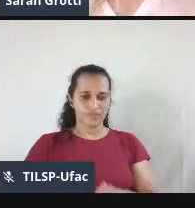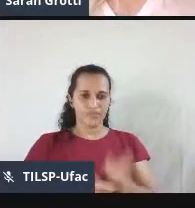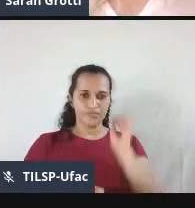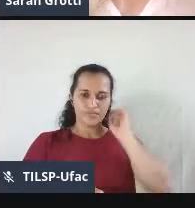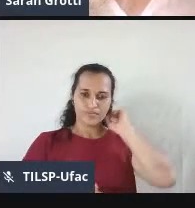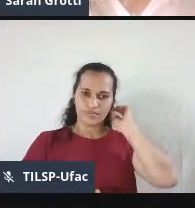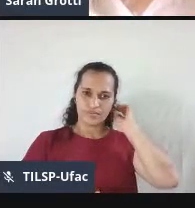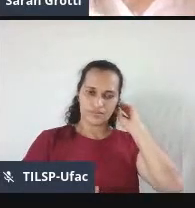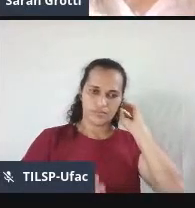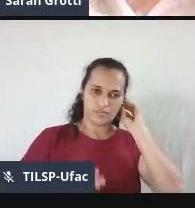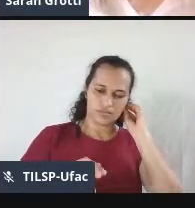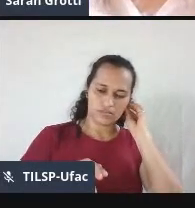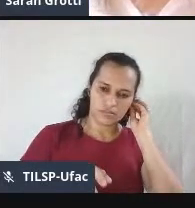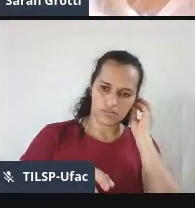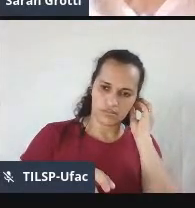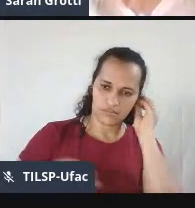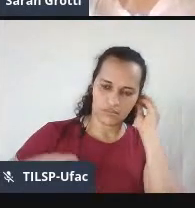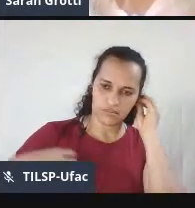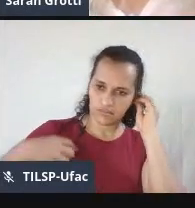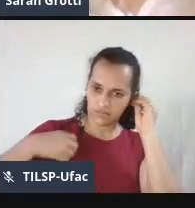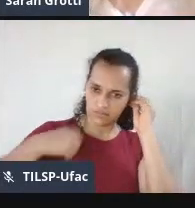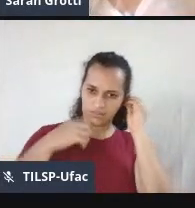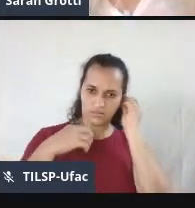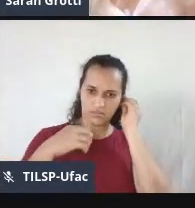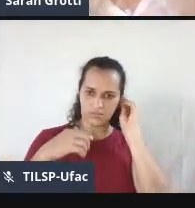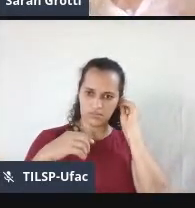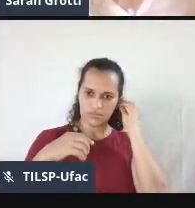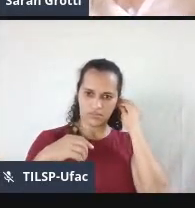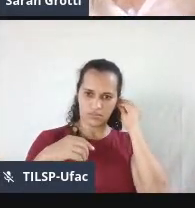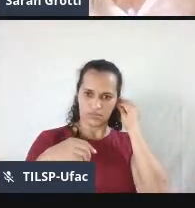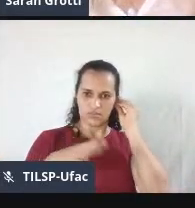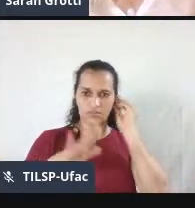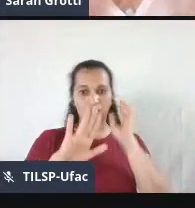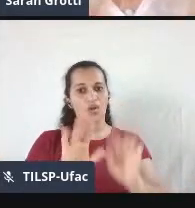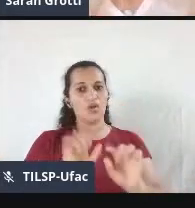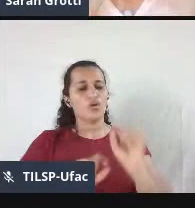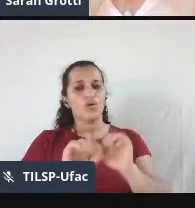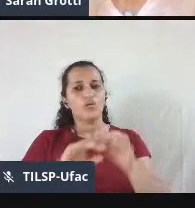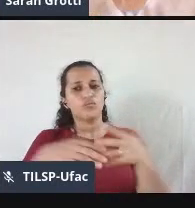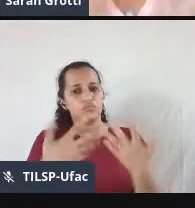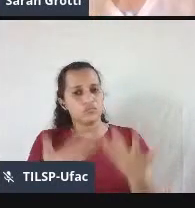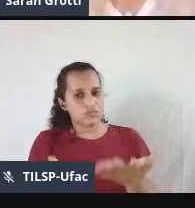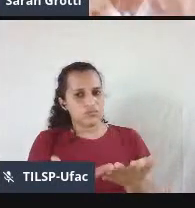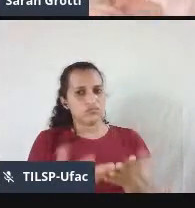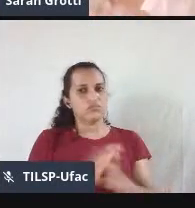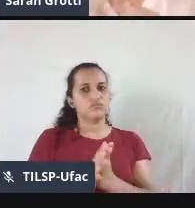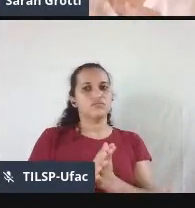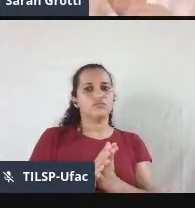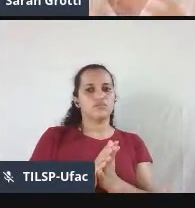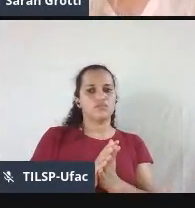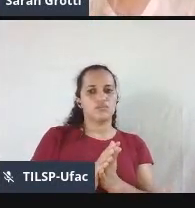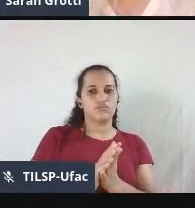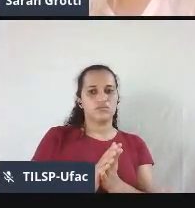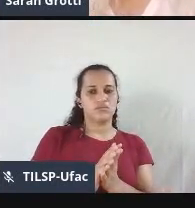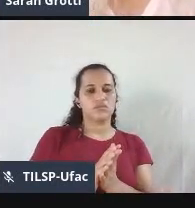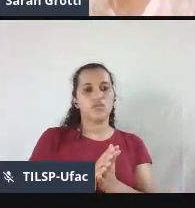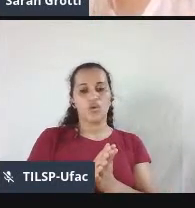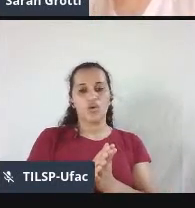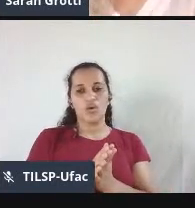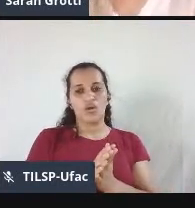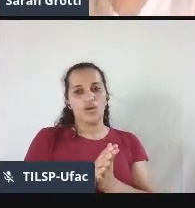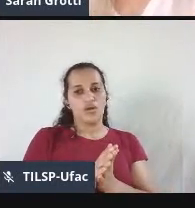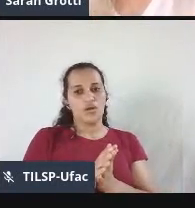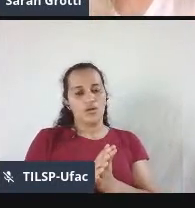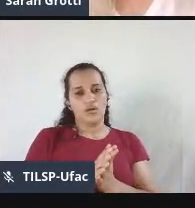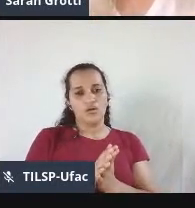Sobre a consulta, né, de um paciente vegetariano. A gente pensa que é diferente, mas não, ela é bem parecida com uma consulta